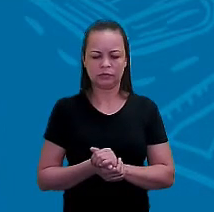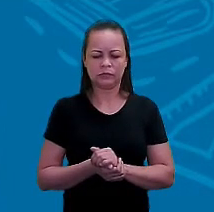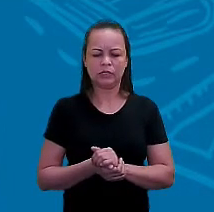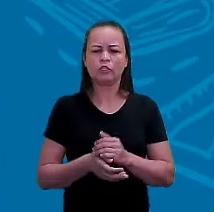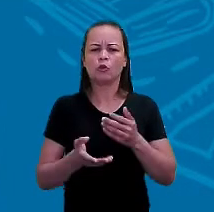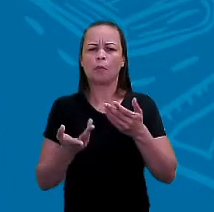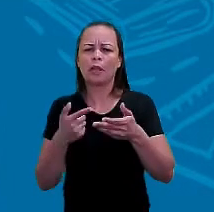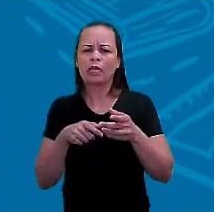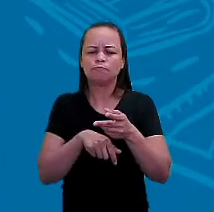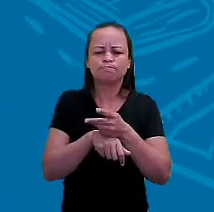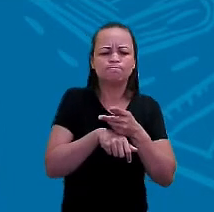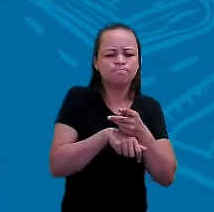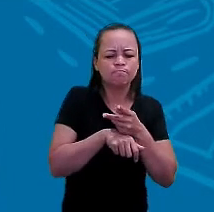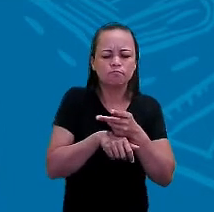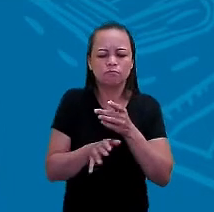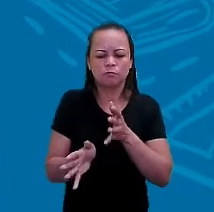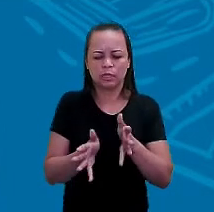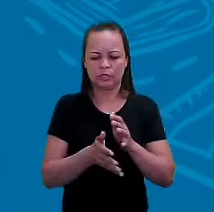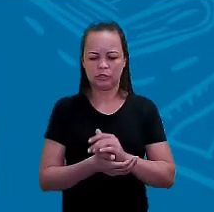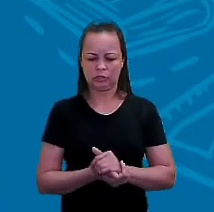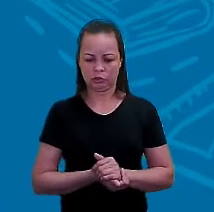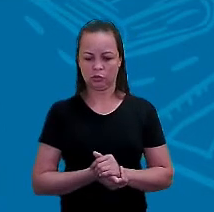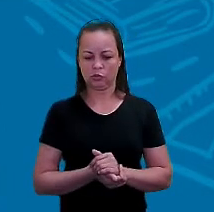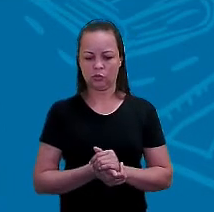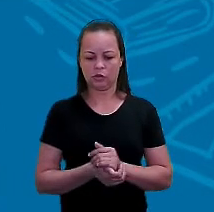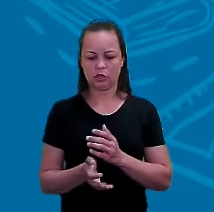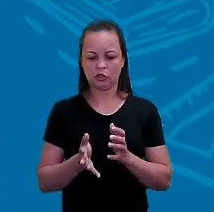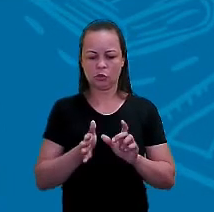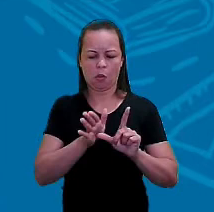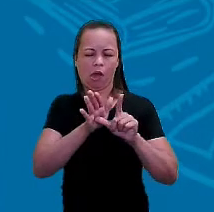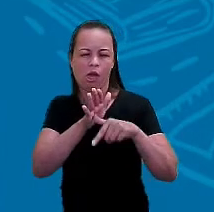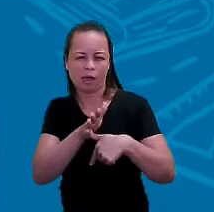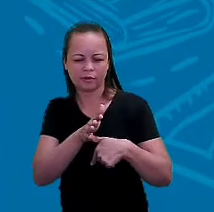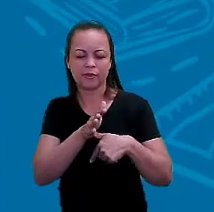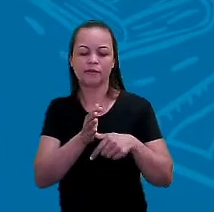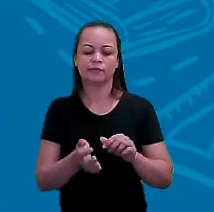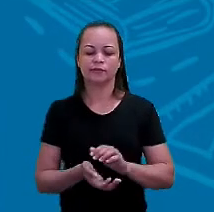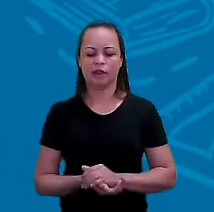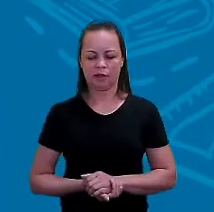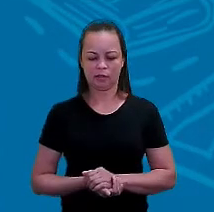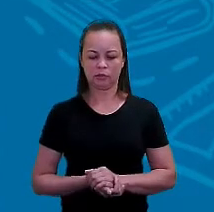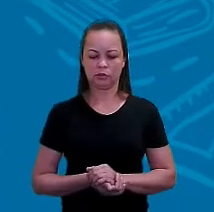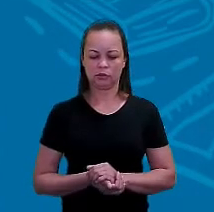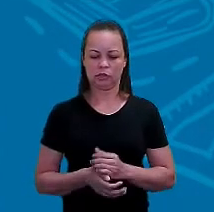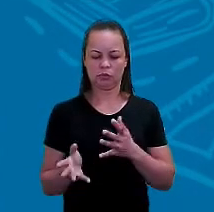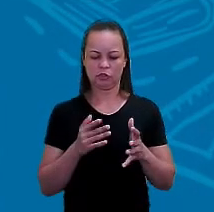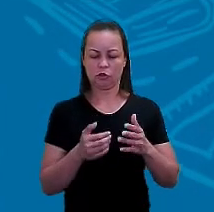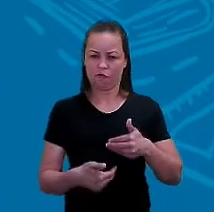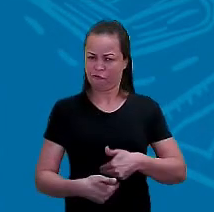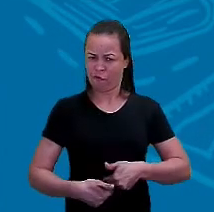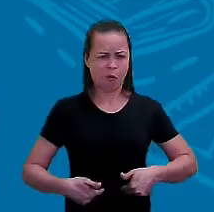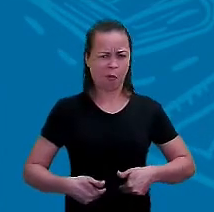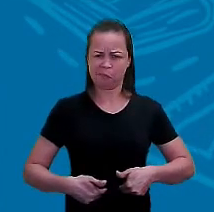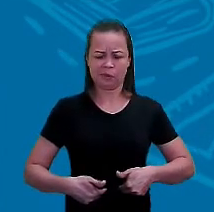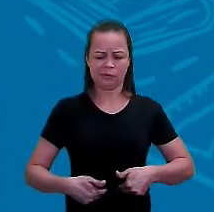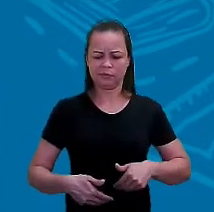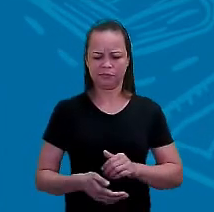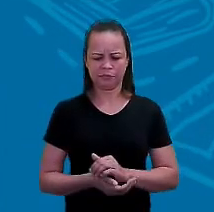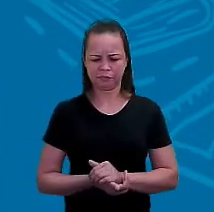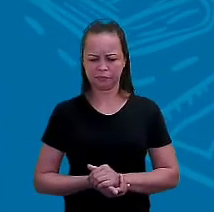amazing, you are not alone, are you John Smith, are you okay, are you from Rio,